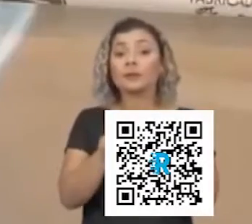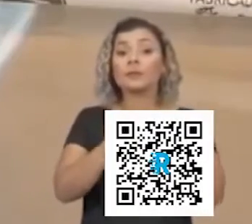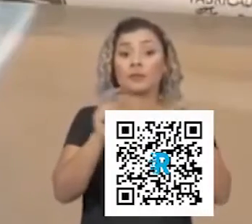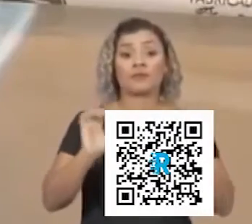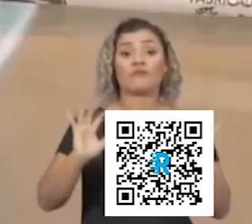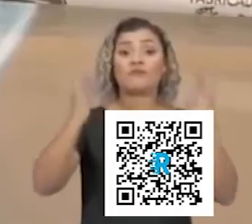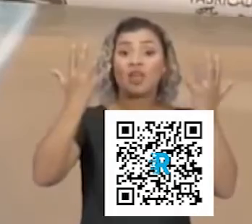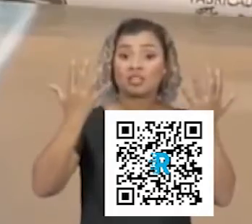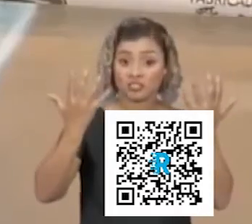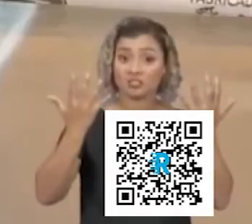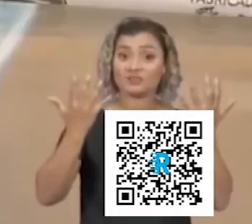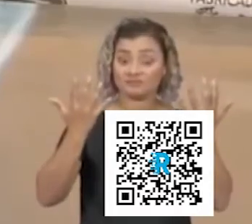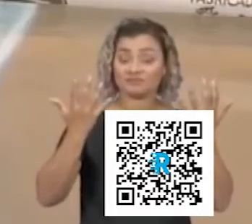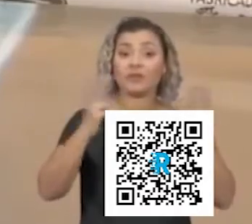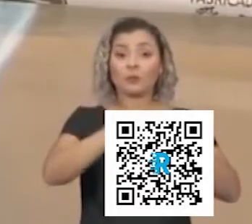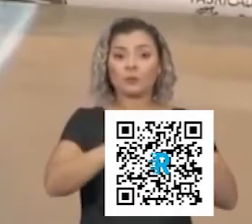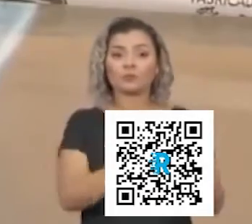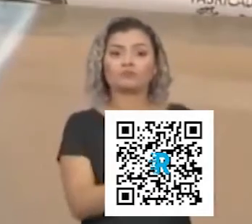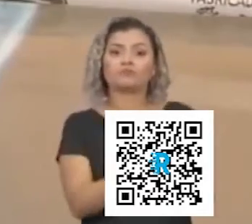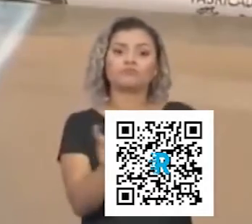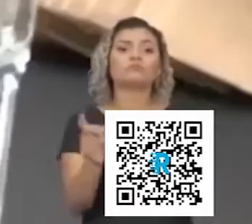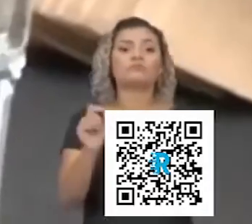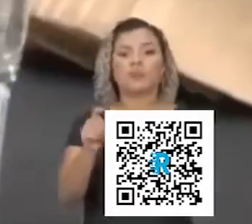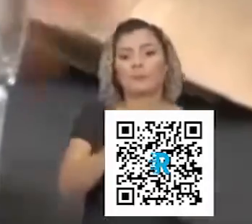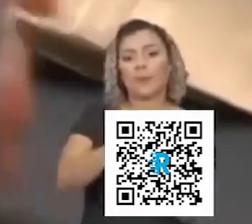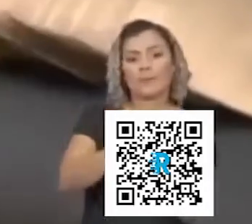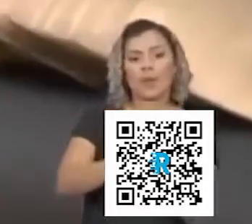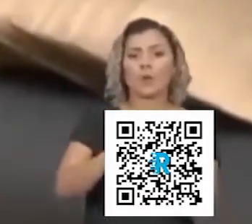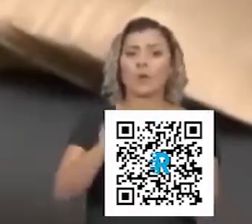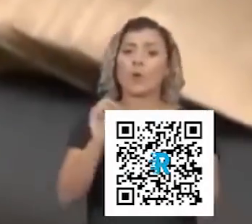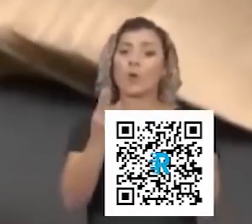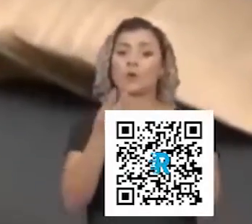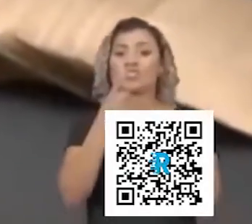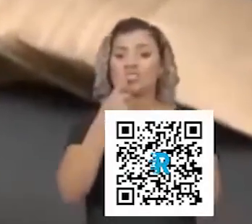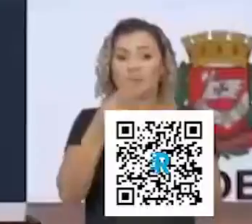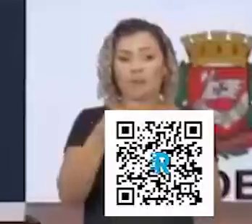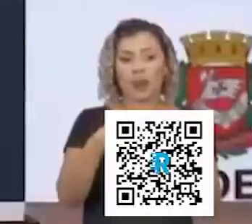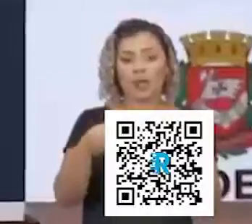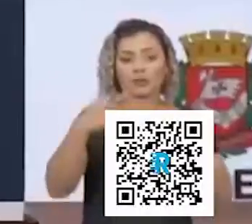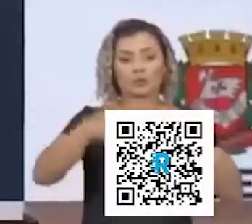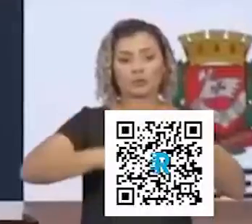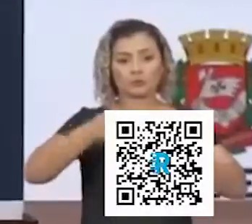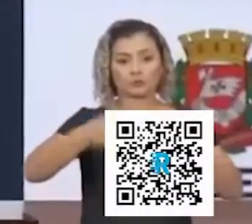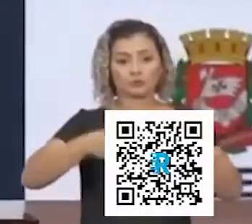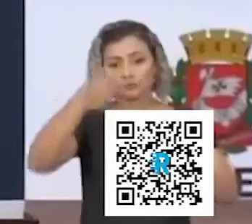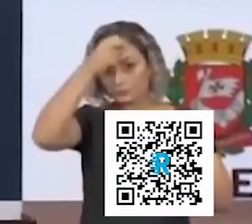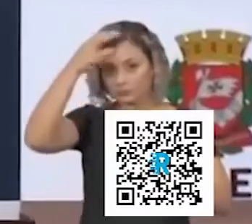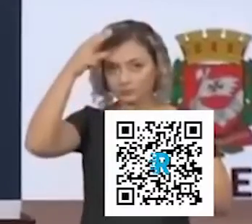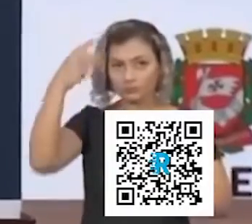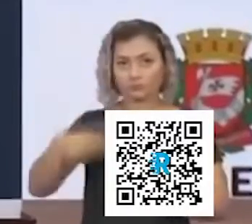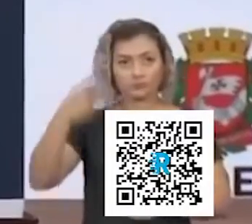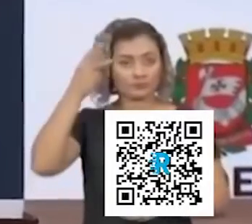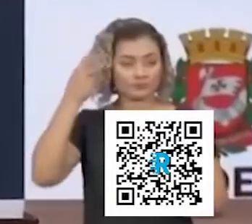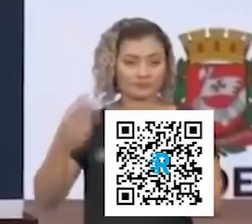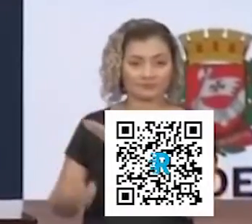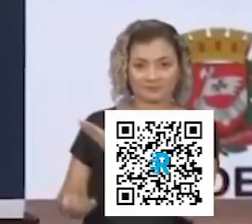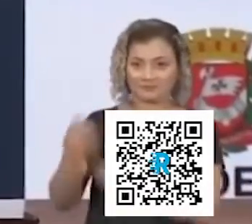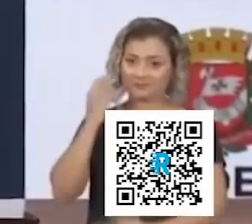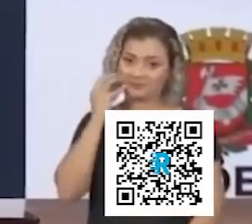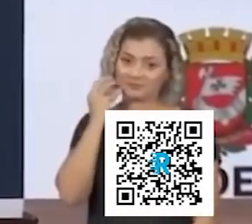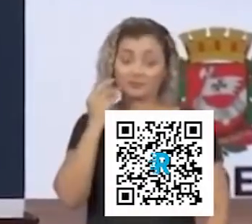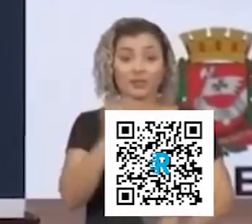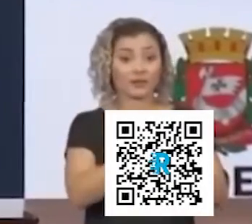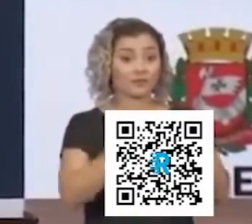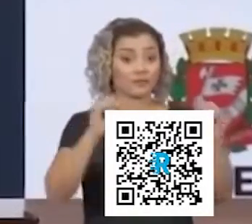lugar, poderão ser oferecidos produtos à base de papel e plástico reutilizável. O prefeito de São Paulo, Bruno Covas, acredita que o